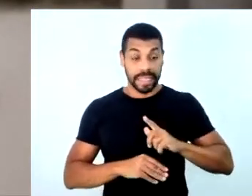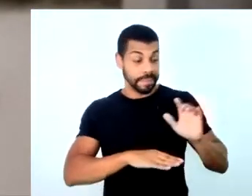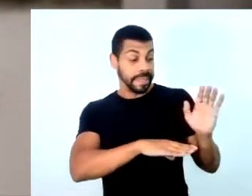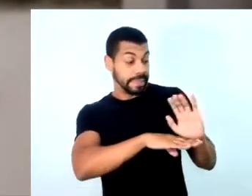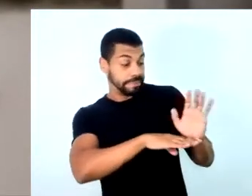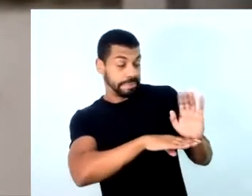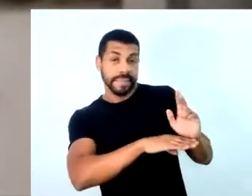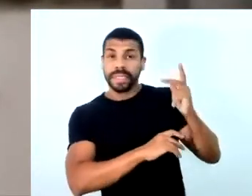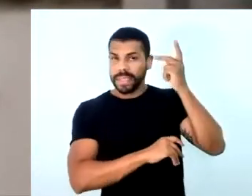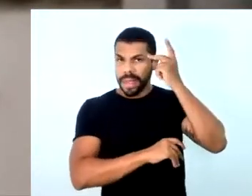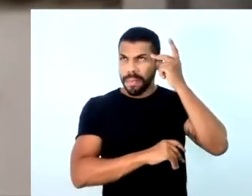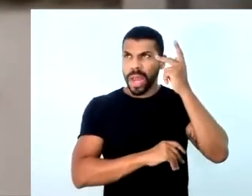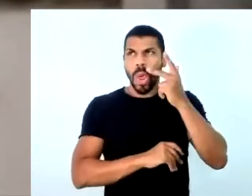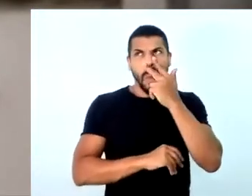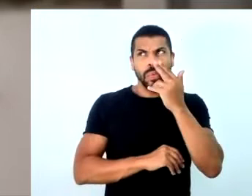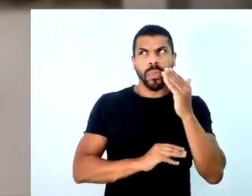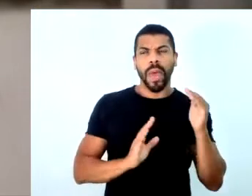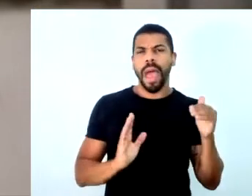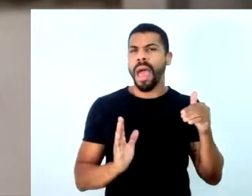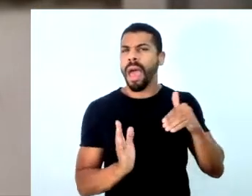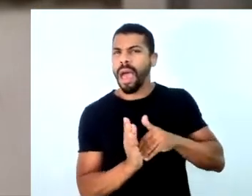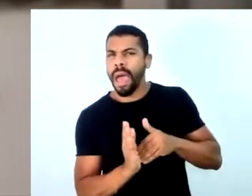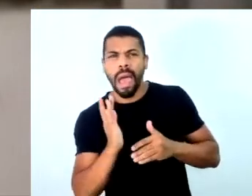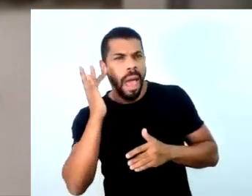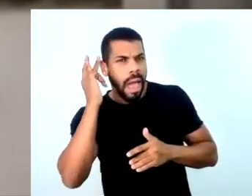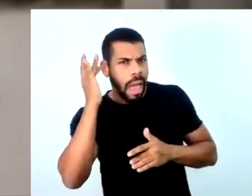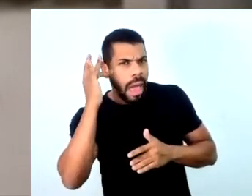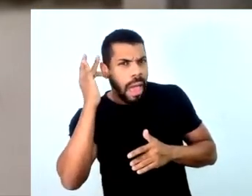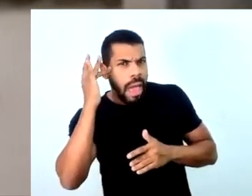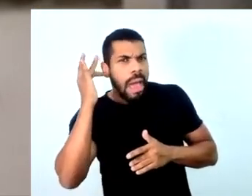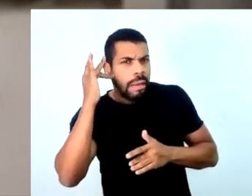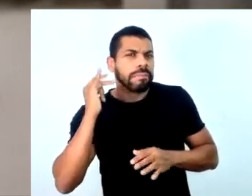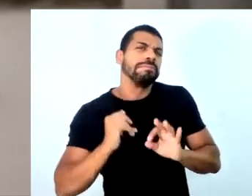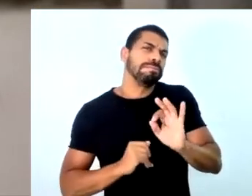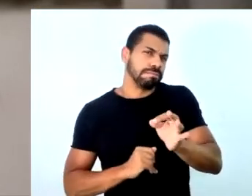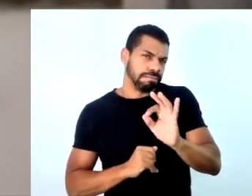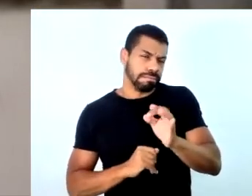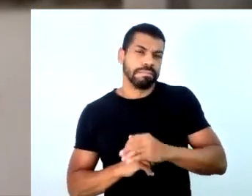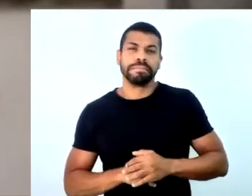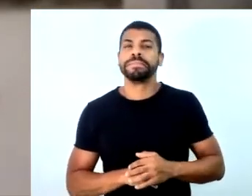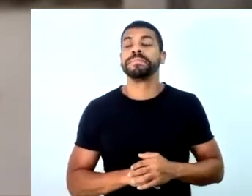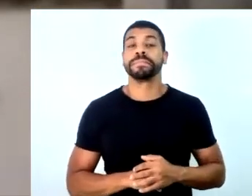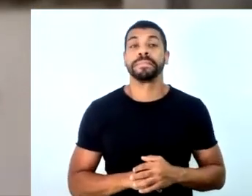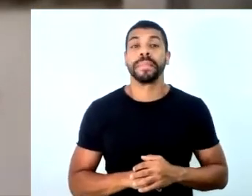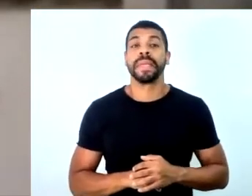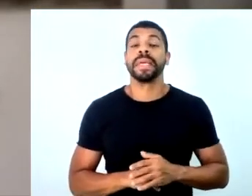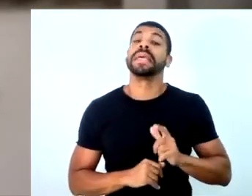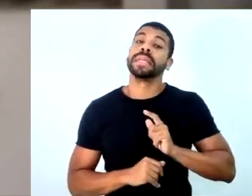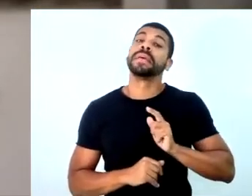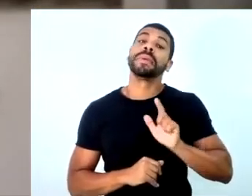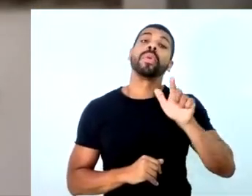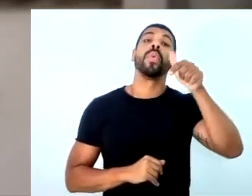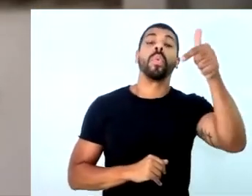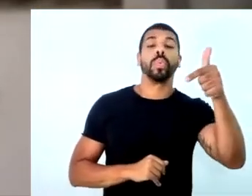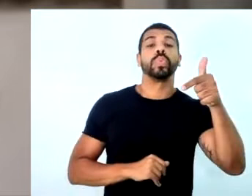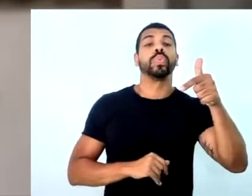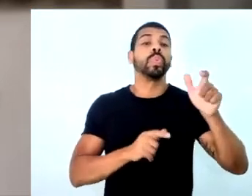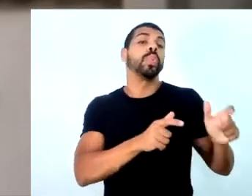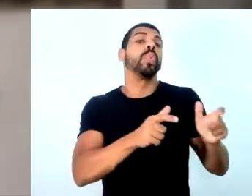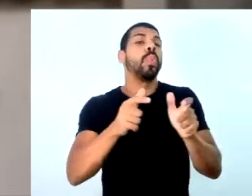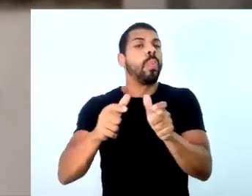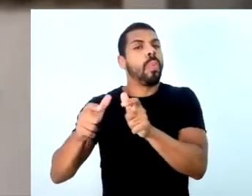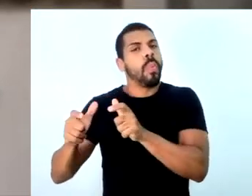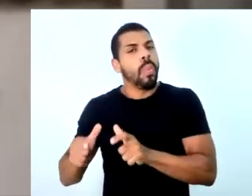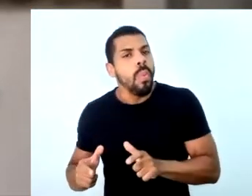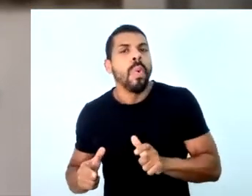bem, que está em cartaz em São Paulo, pelo menos até amanhã, no Cine Segal, no CCSP e no Cine